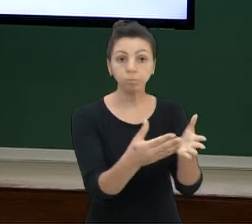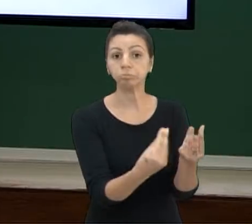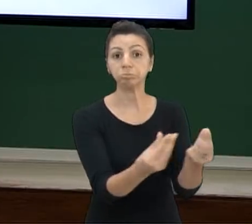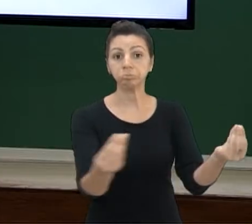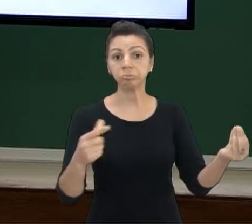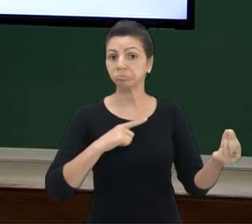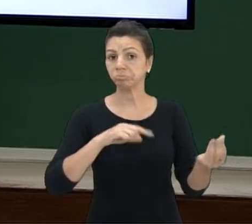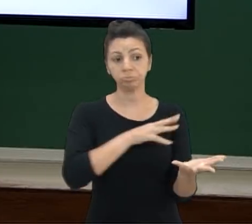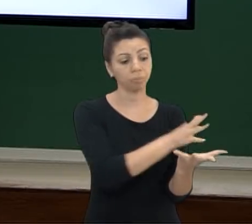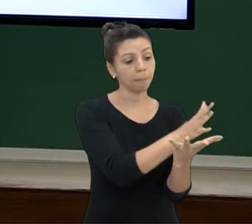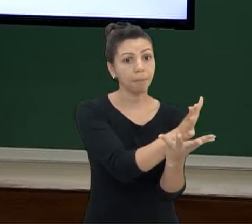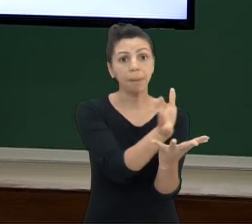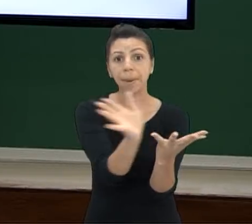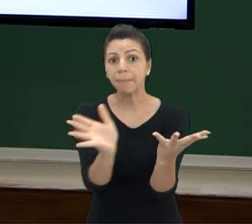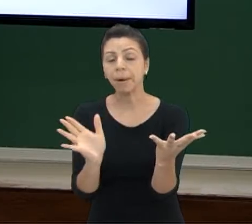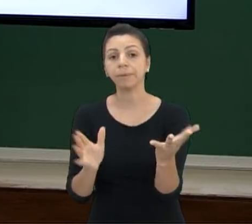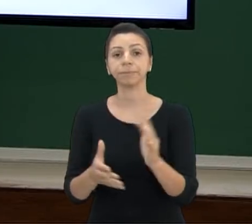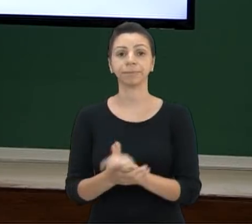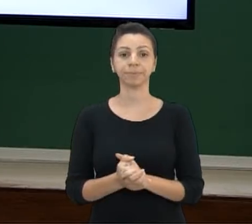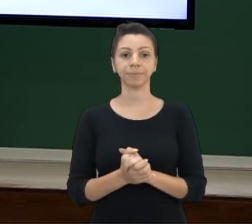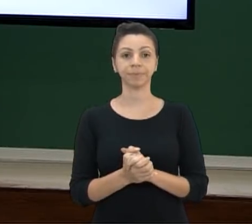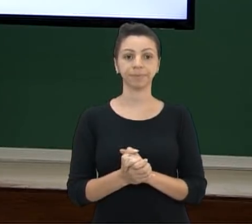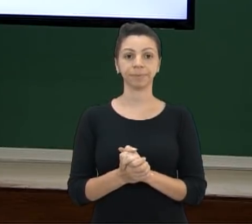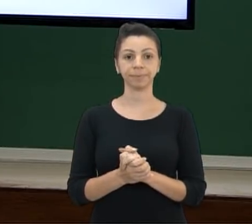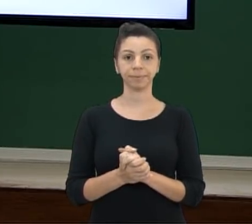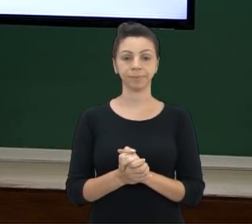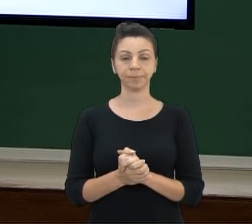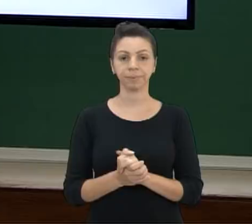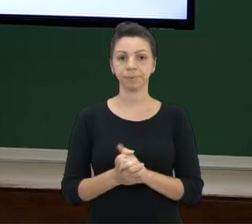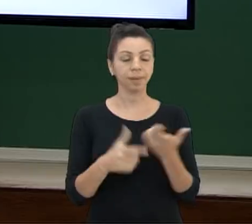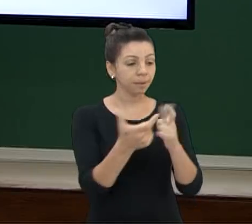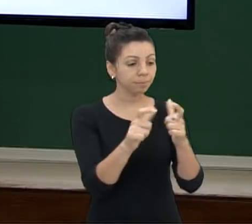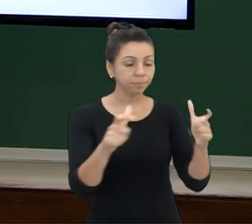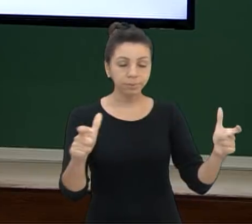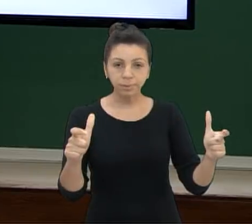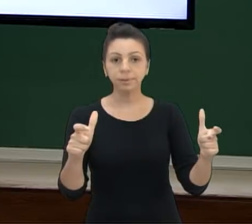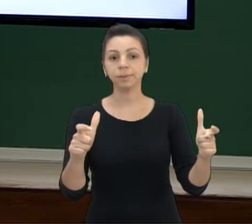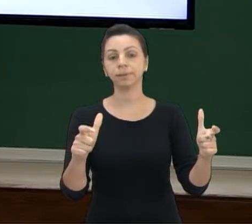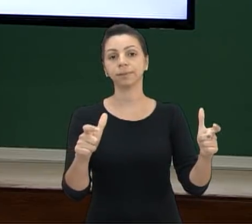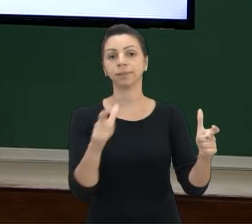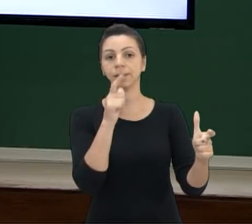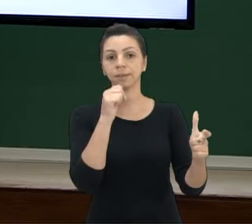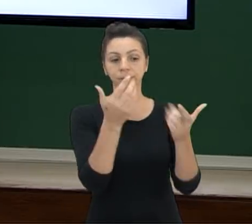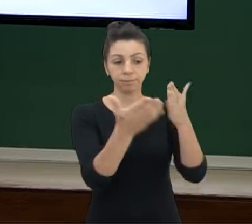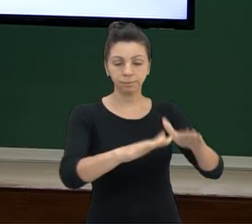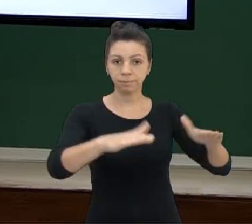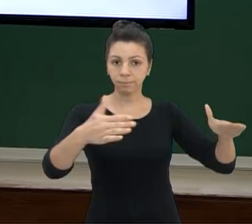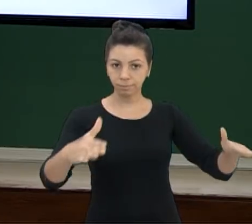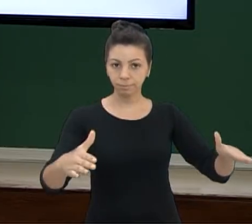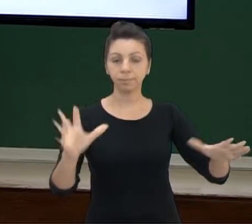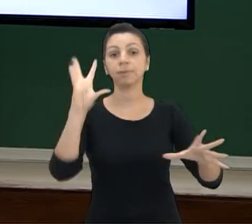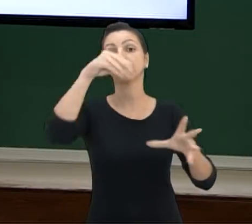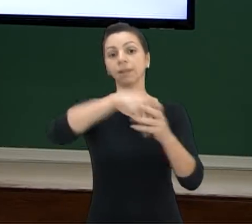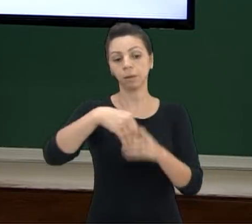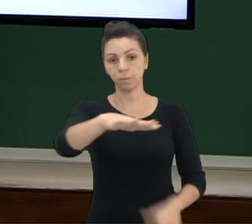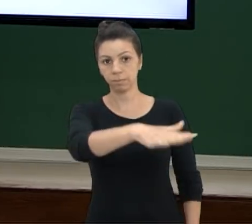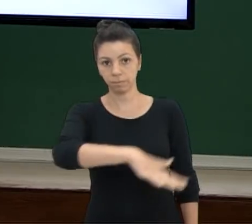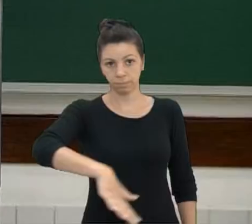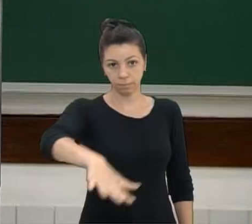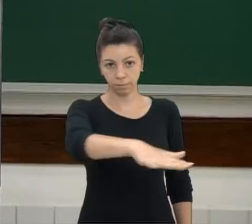nessa região, da vasta bacia, da vasta hidrografia e da grande quantidade de corpos hídricos presentes nessa